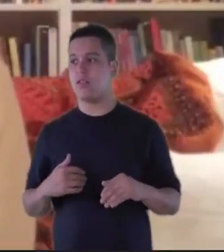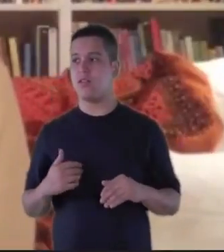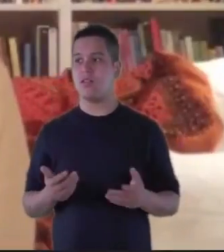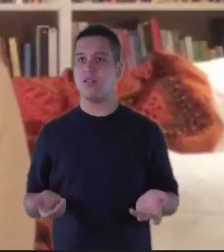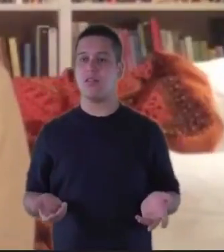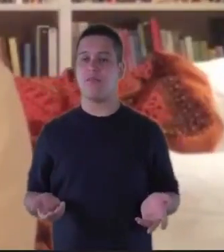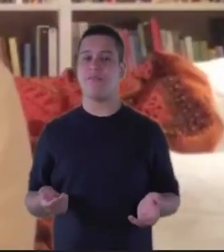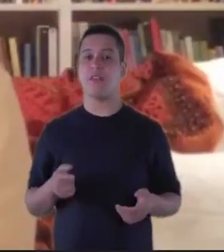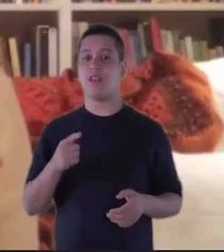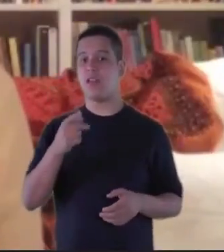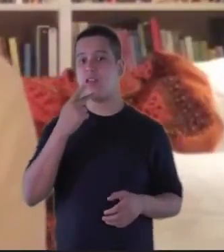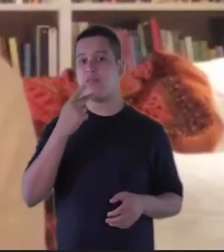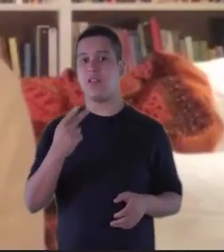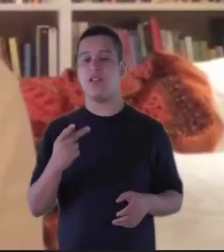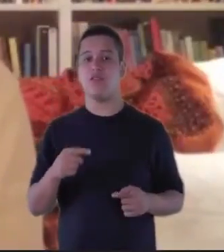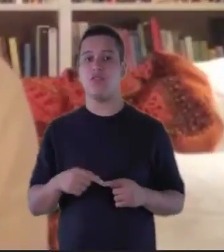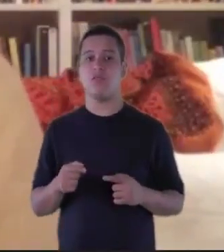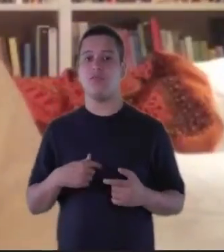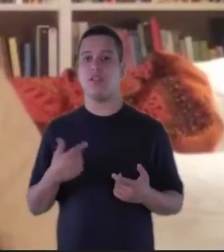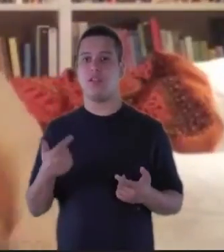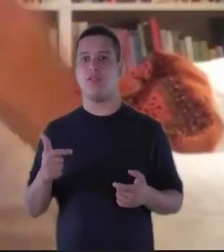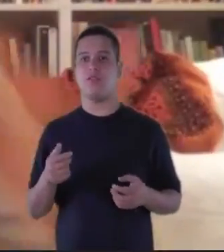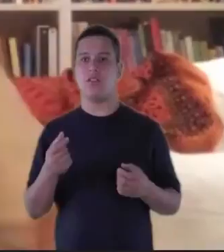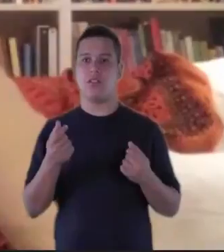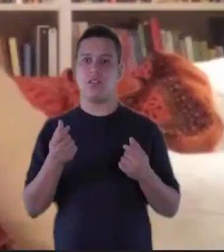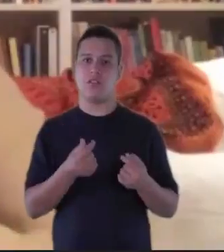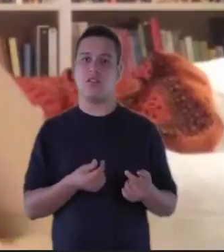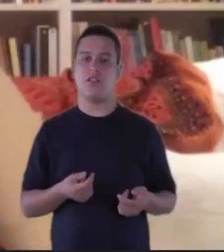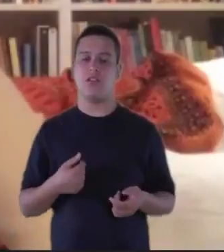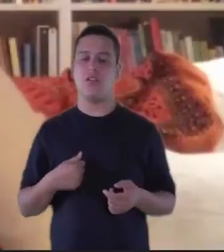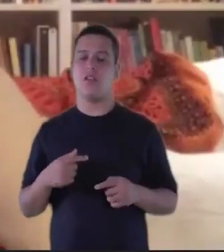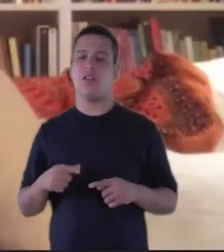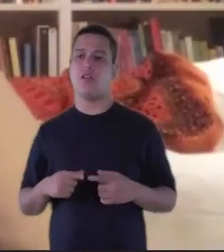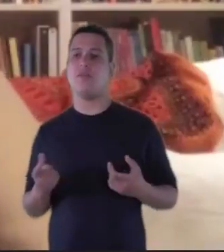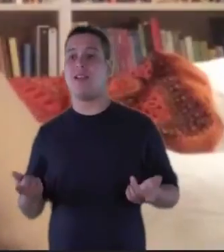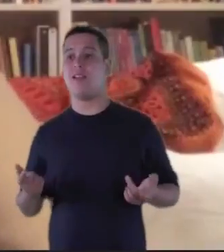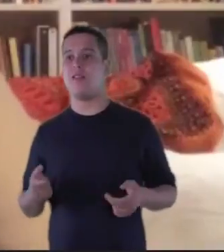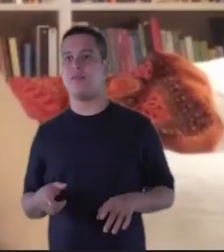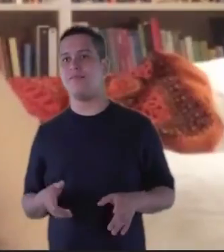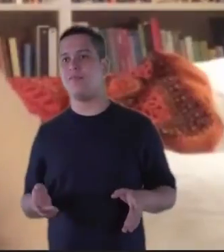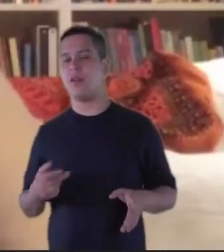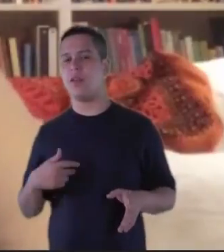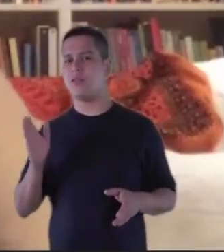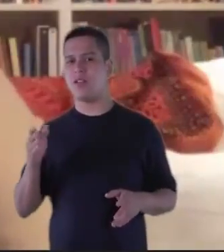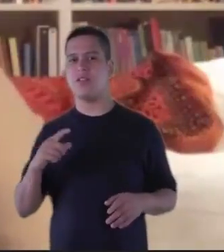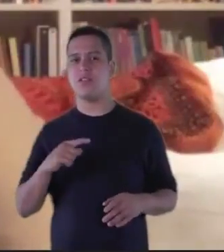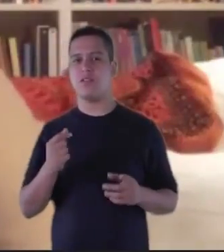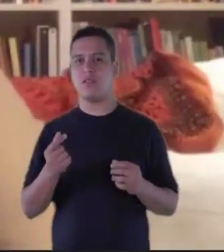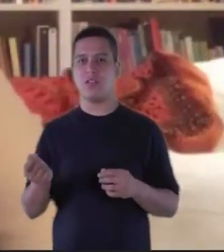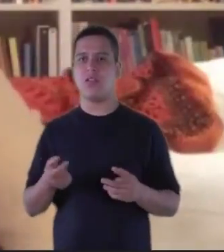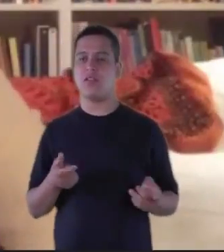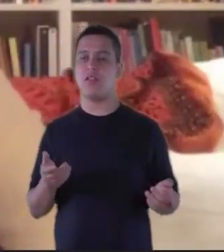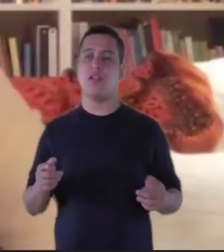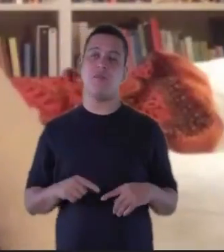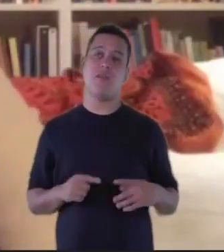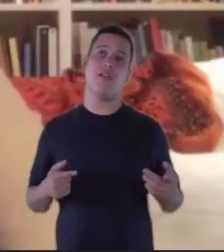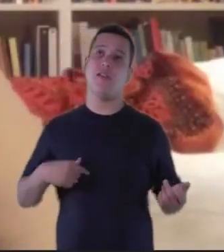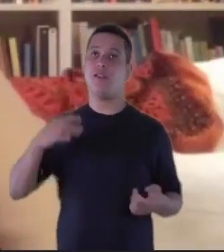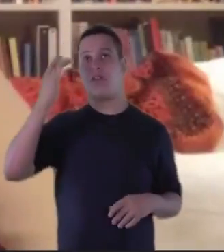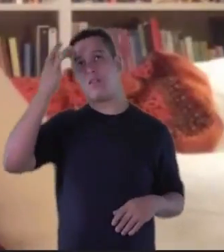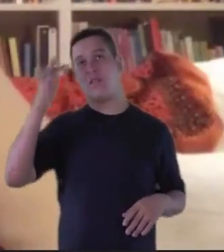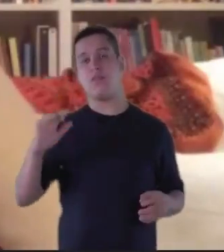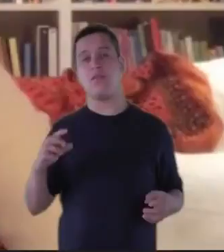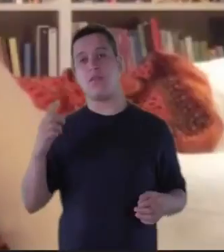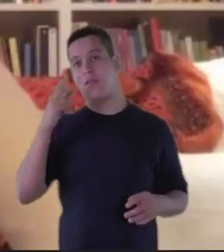que não tinha captado, eu já tinha captado, ou seja, eu estou nessa fase agora de tentar ver como é que fica. Mas